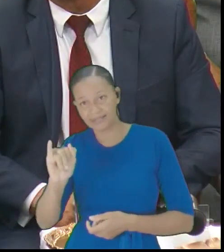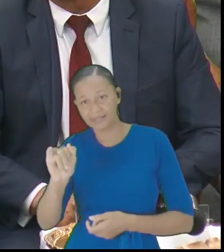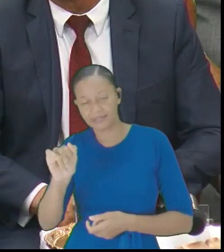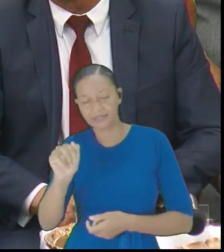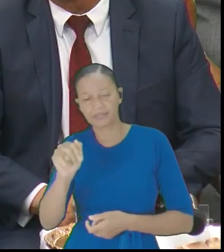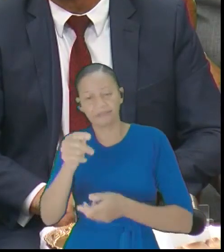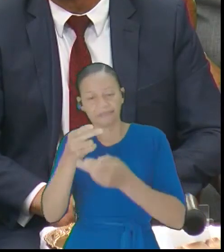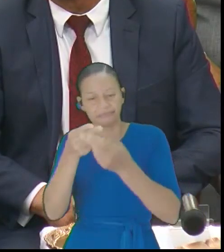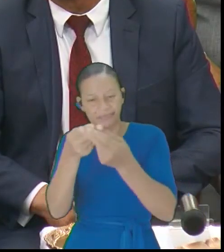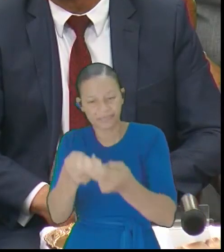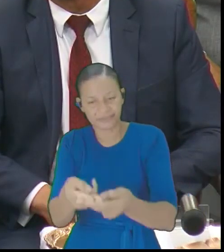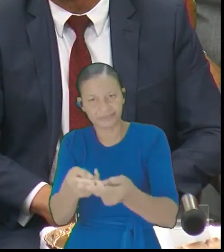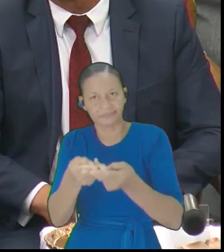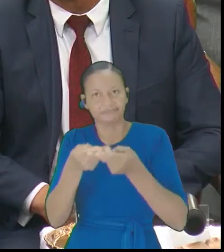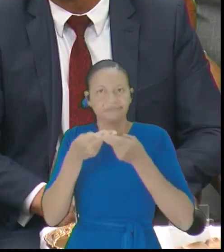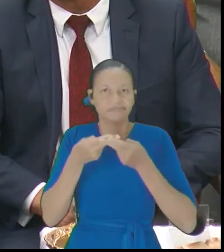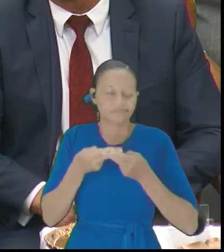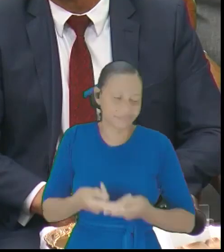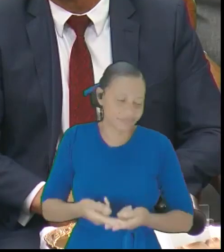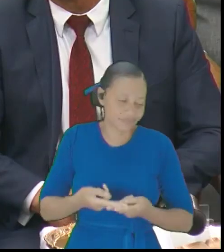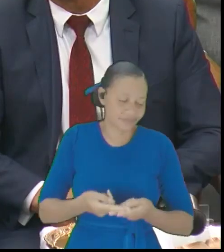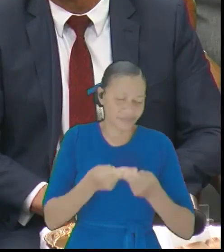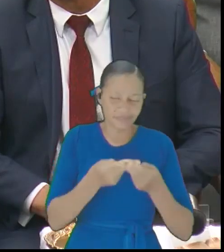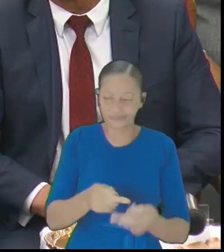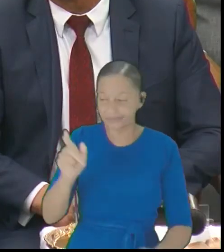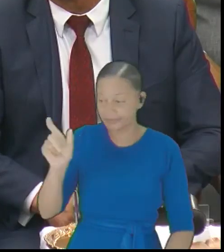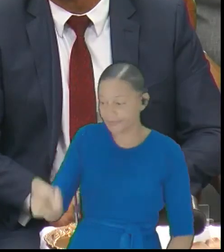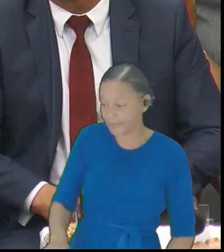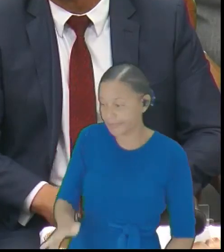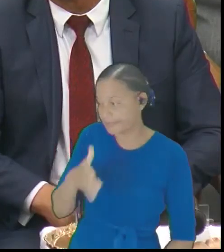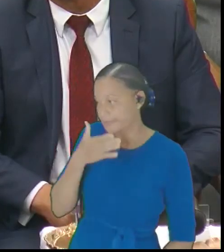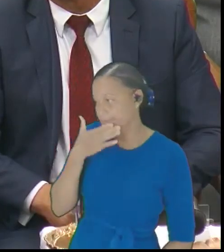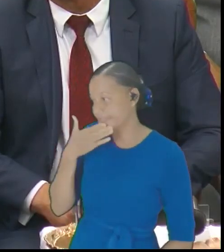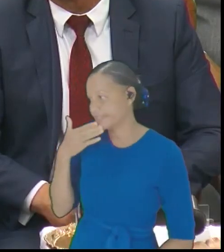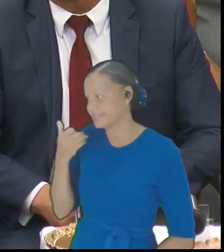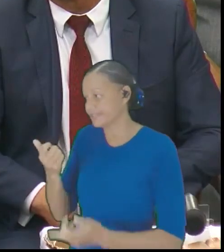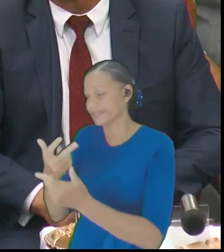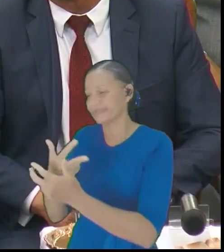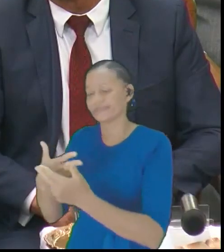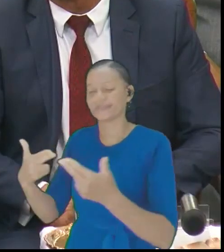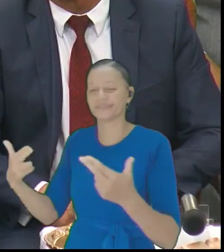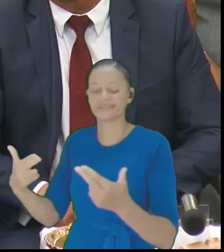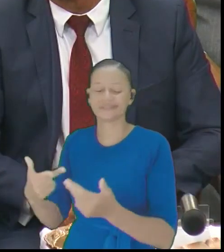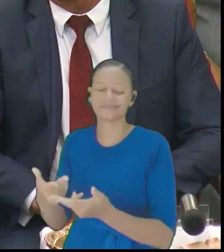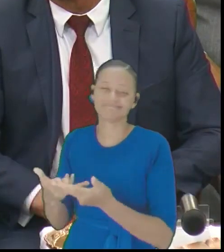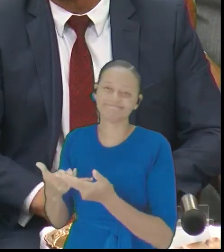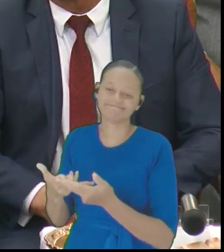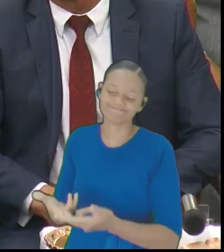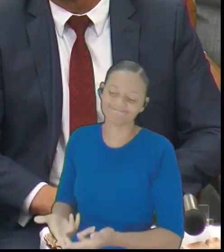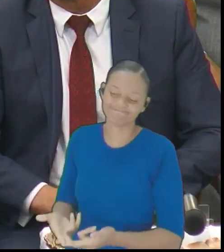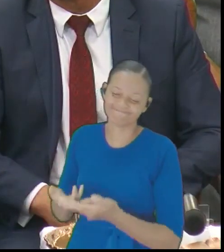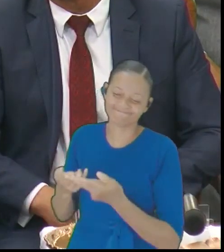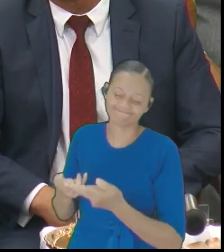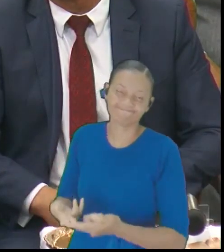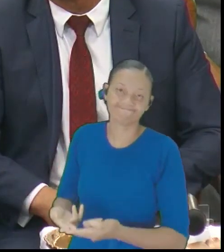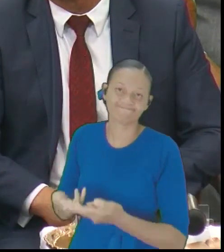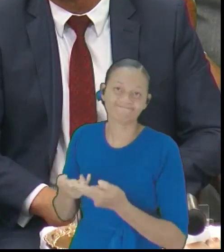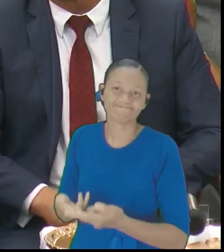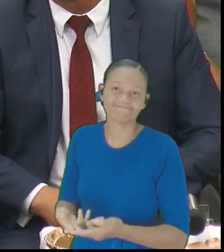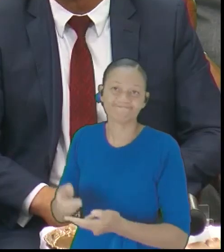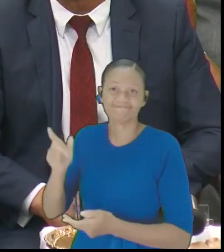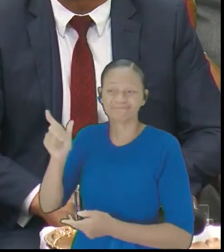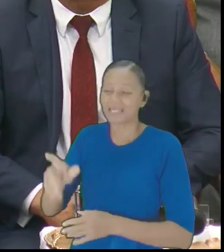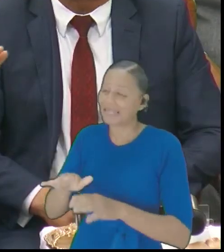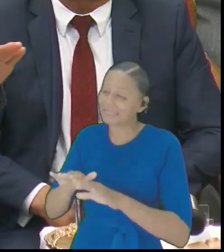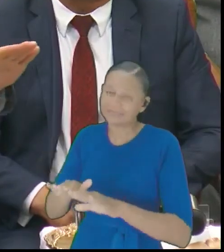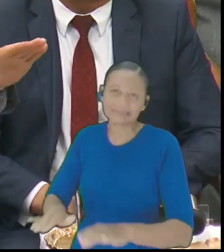Irmão, por melhor que seja o irmão, tem coisa da vida dele que você tem que suportar. Por quê? Porque é